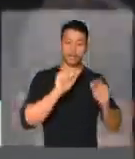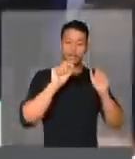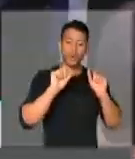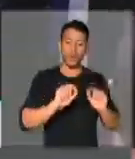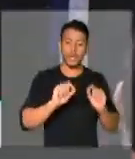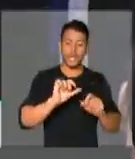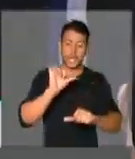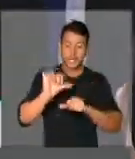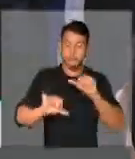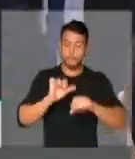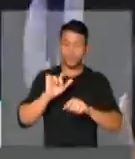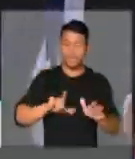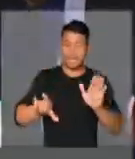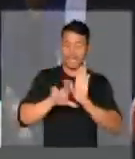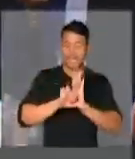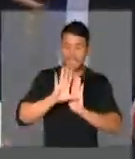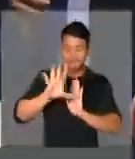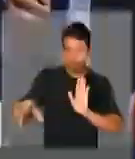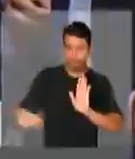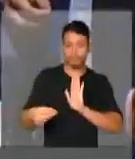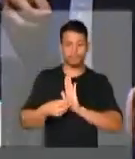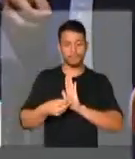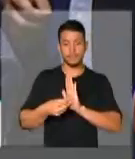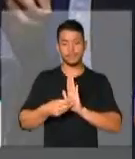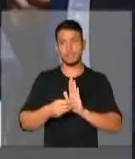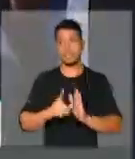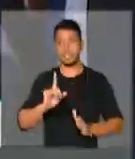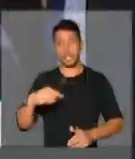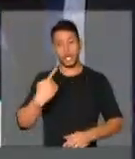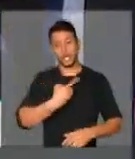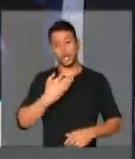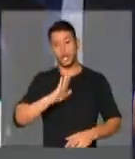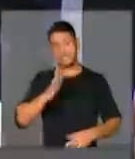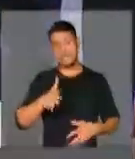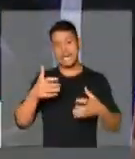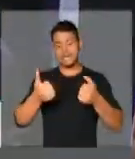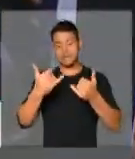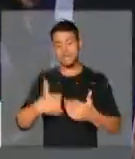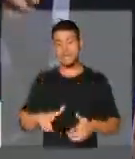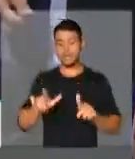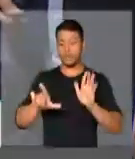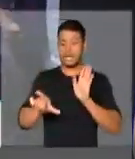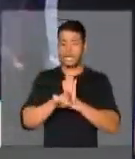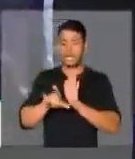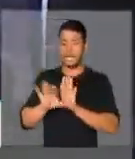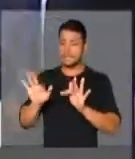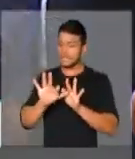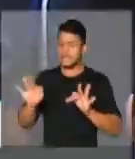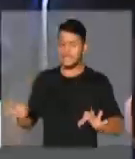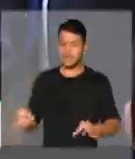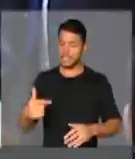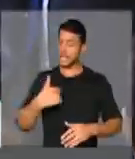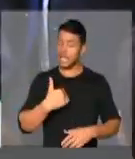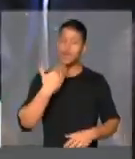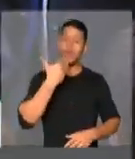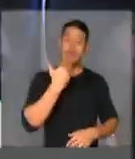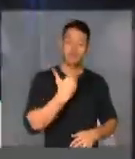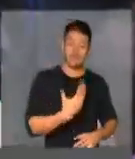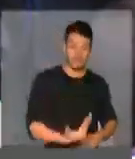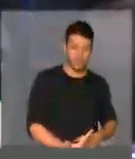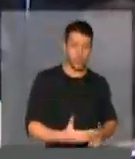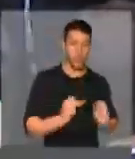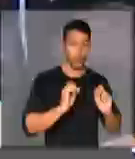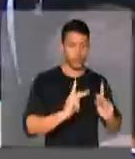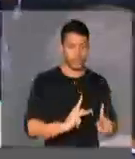ser modificada por lei complementar. E nós estamos aqui falando de uma lei ordinária. Eu sou totalmente